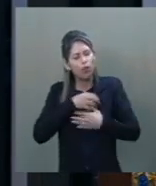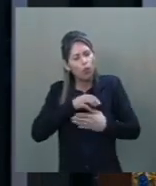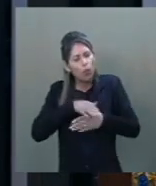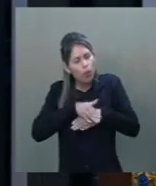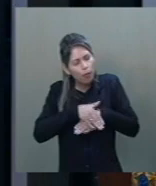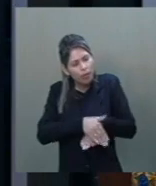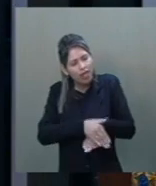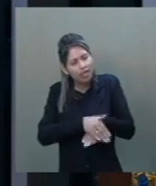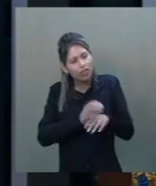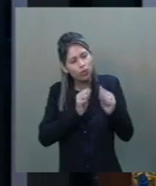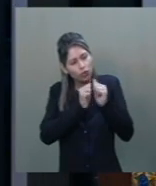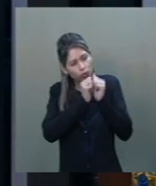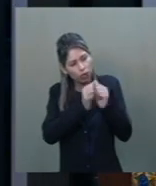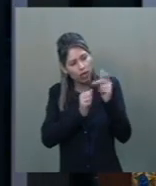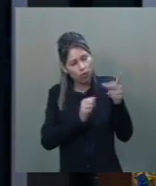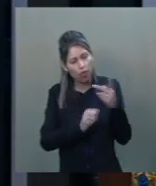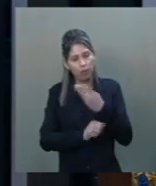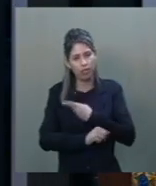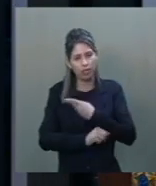do ciclo da sua amizade.